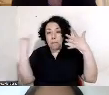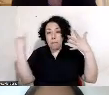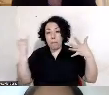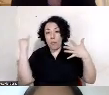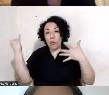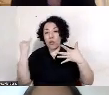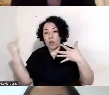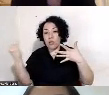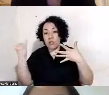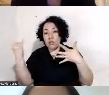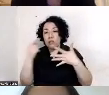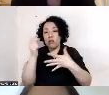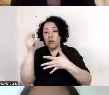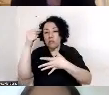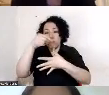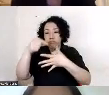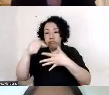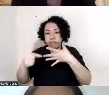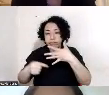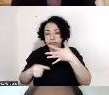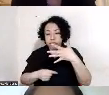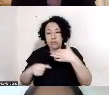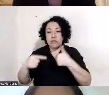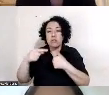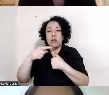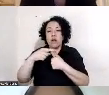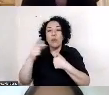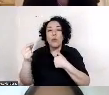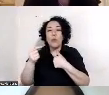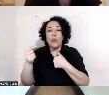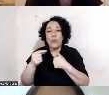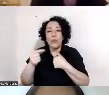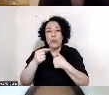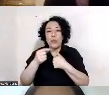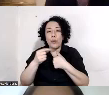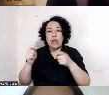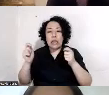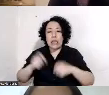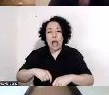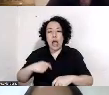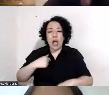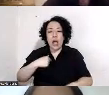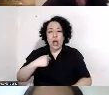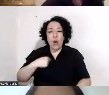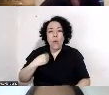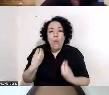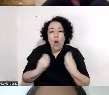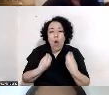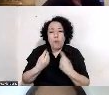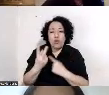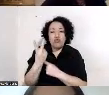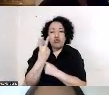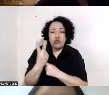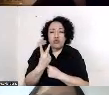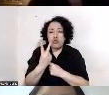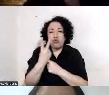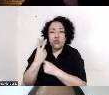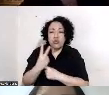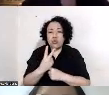serem bem-sucedidos. O primeiro ali, nós podemos ver que é o poder de autodefesa, ou